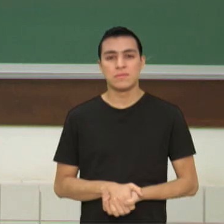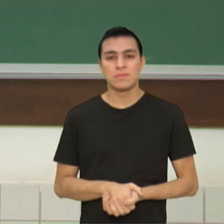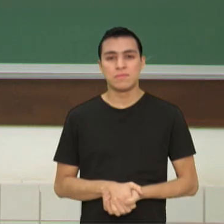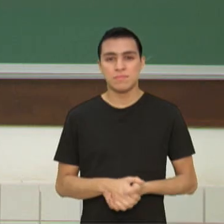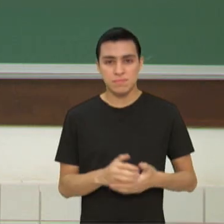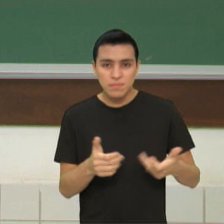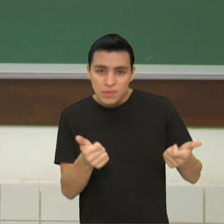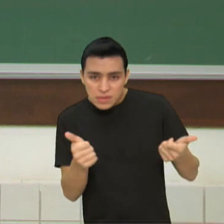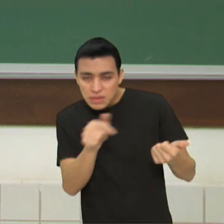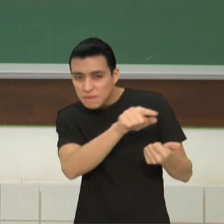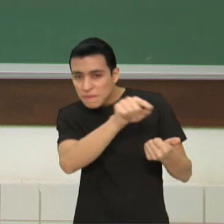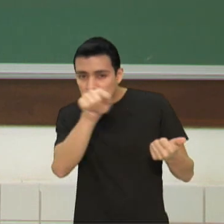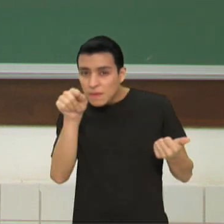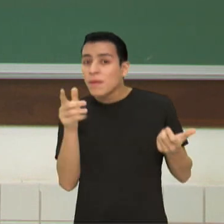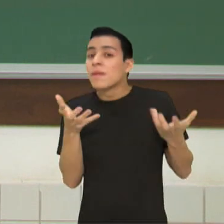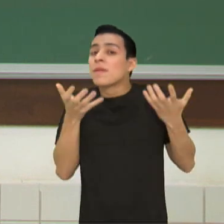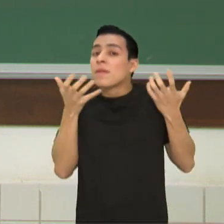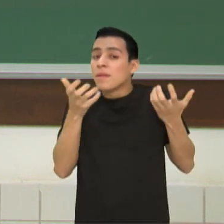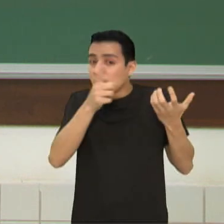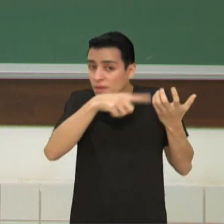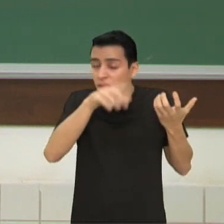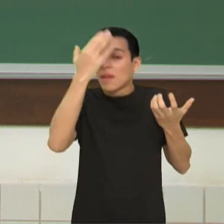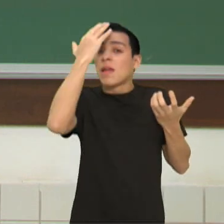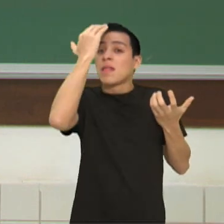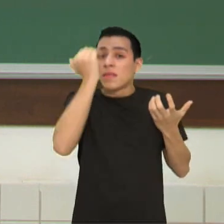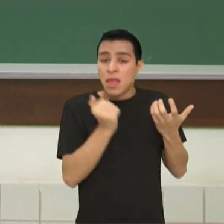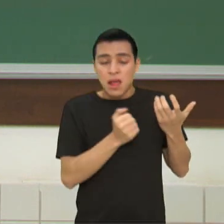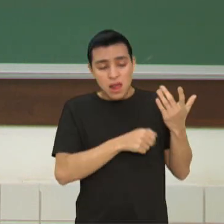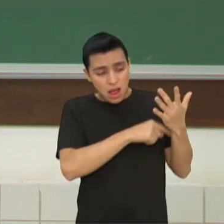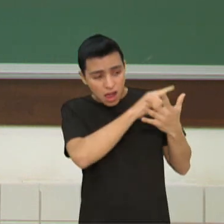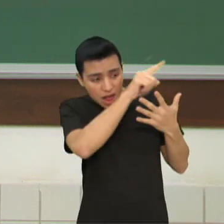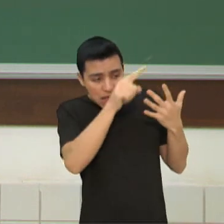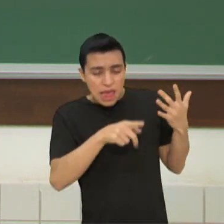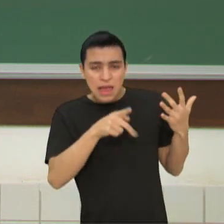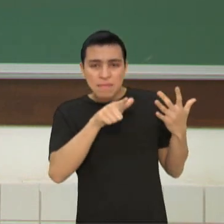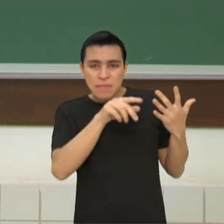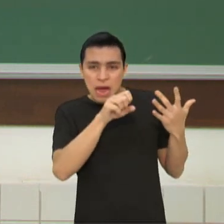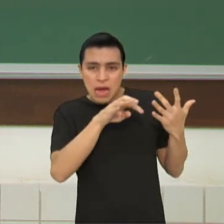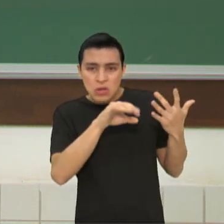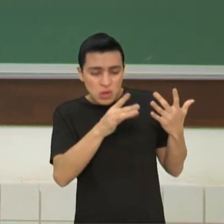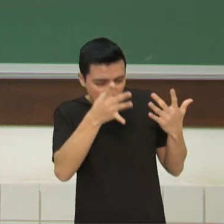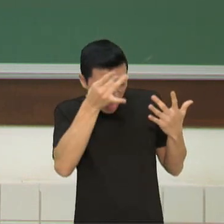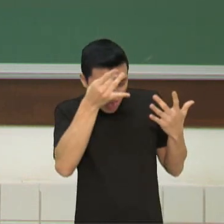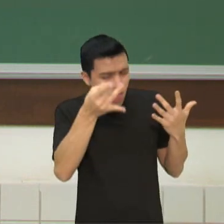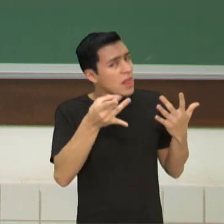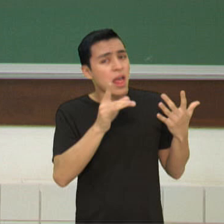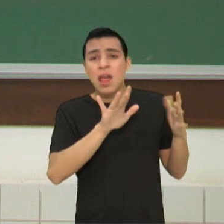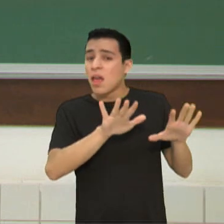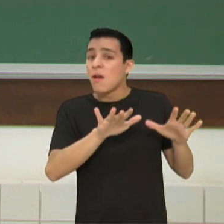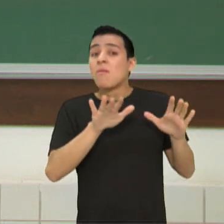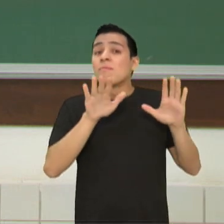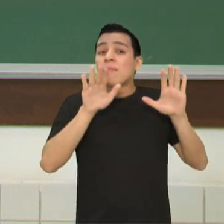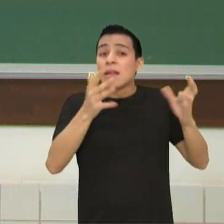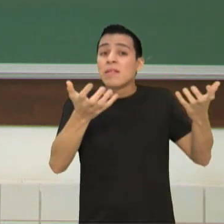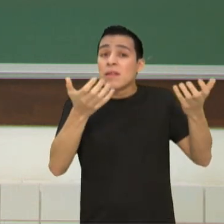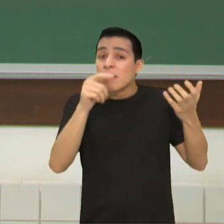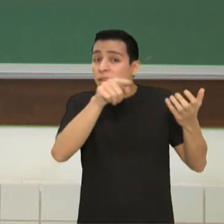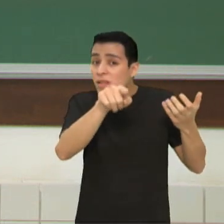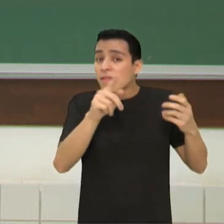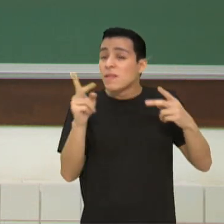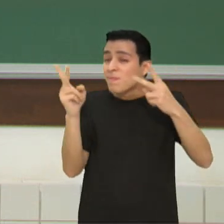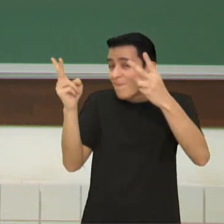Gurizada, seguinte, eu quero que vocês saibam todos os tipos de plasto? Não. Eu só quero que vocês percebam a